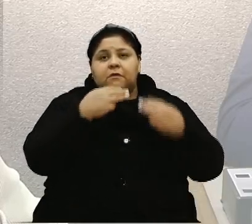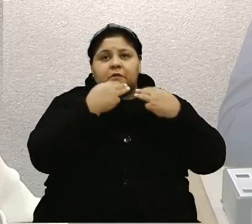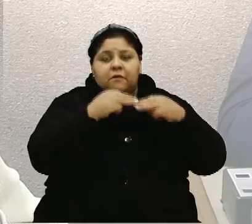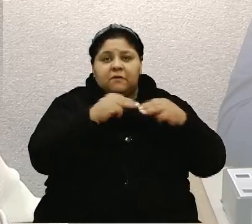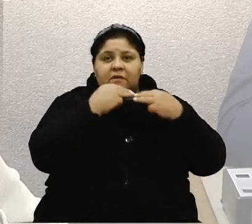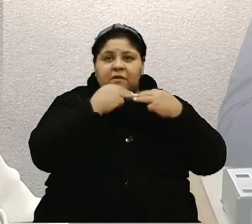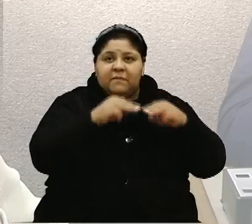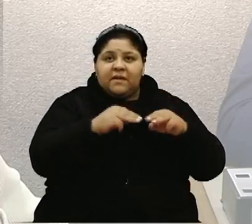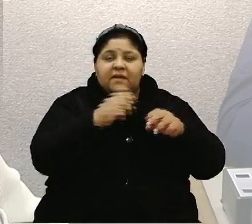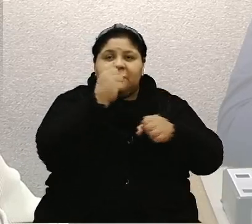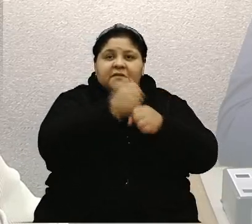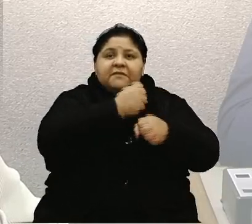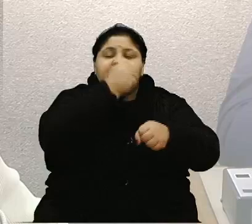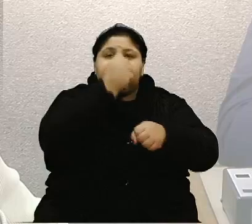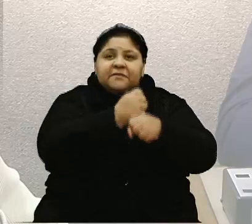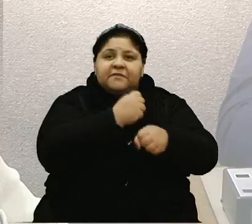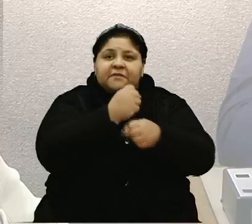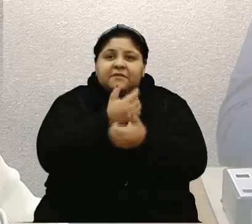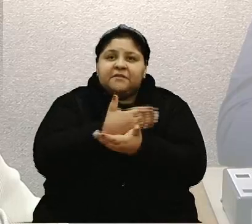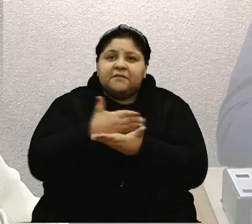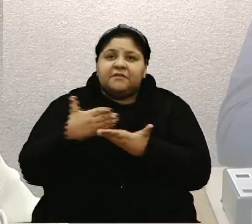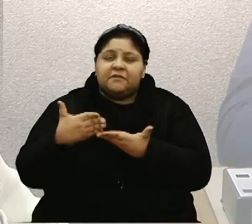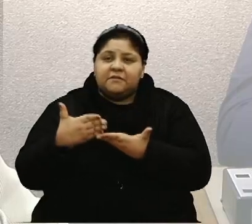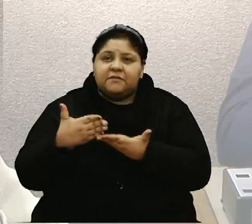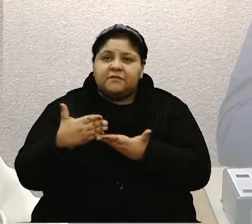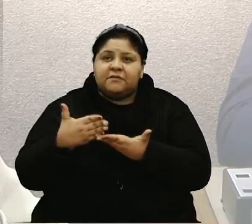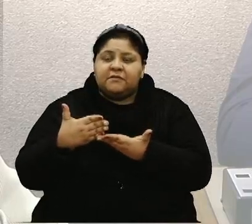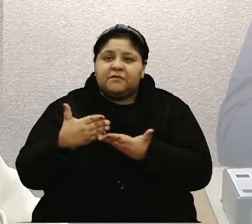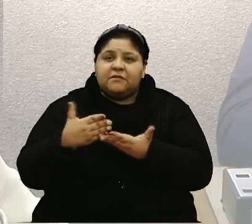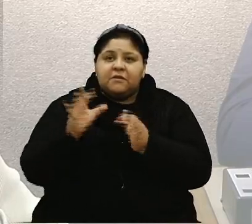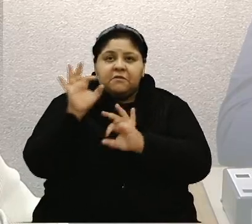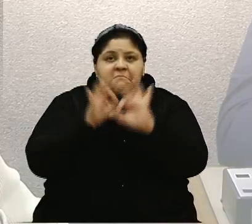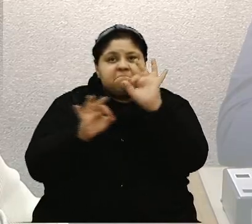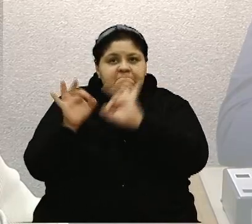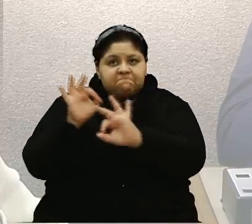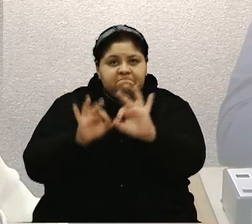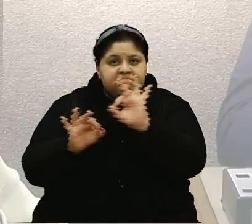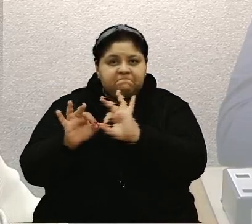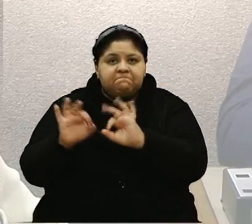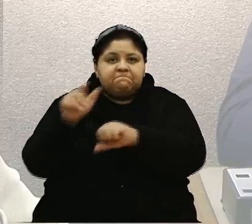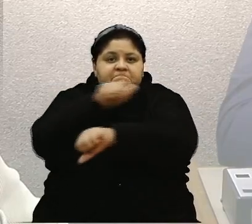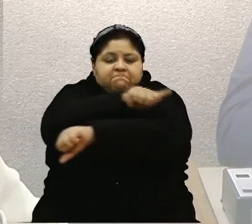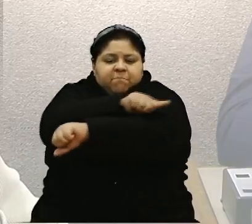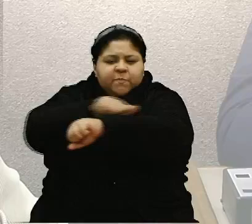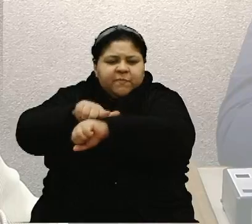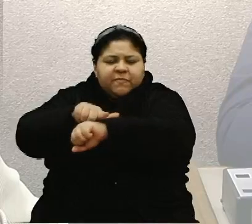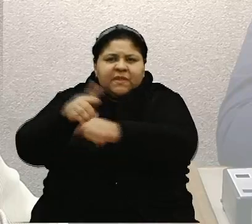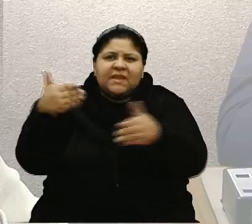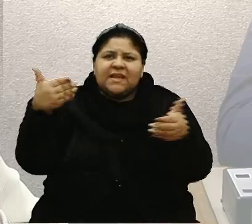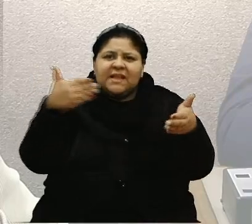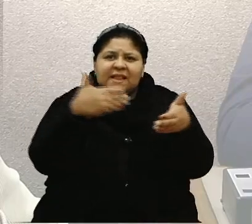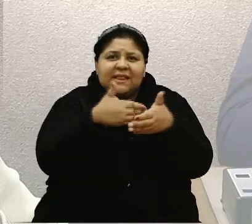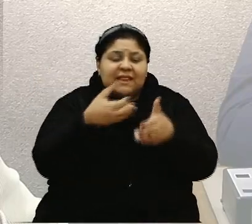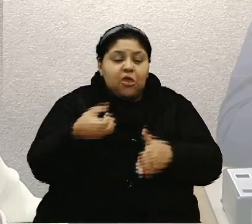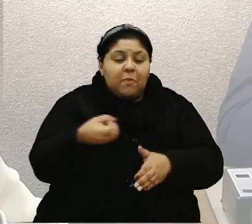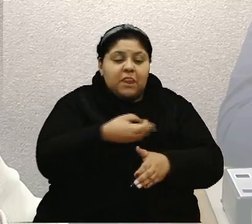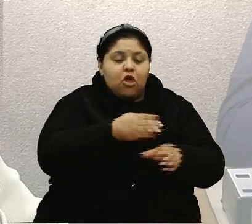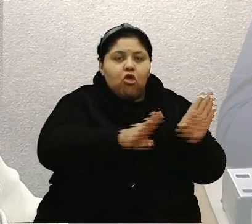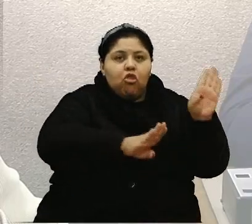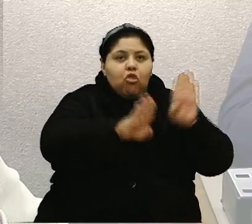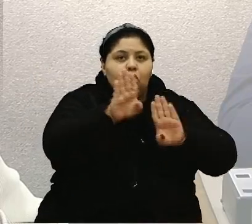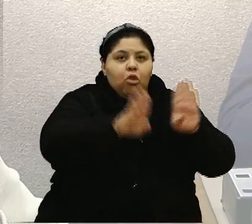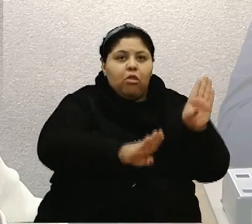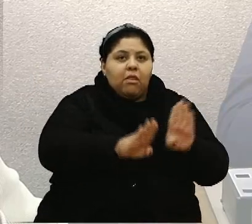de Obras, vai iniciar, né, os reparos, vai iniciar o asfaltamento ali até que se faça uma nova licitação para que